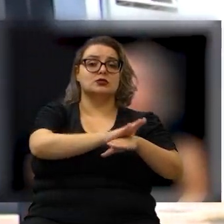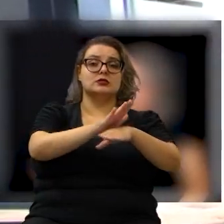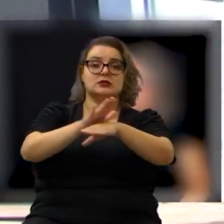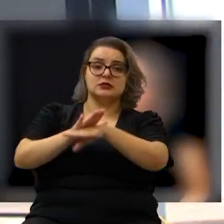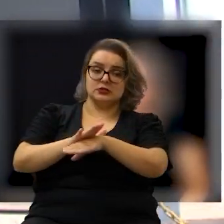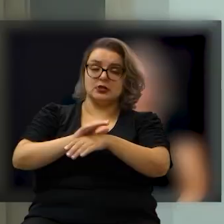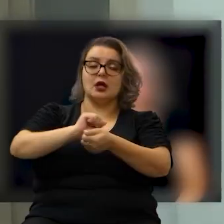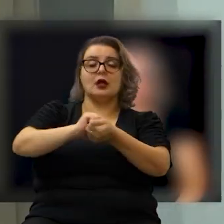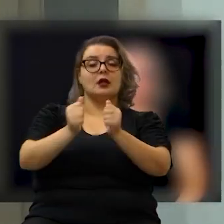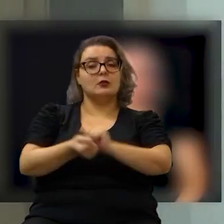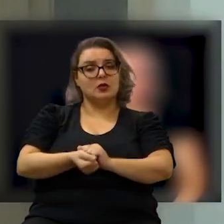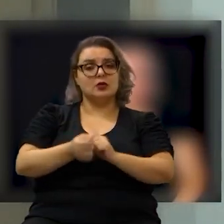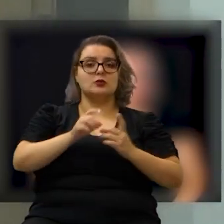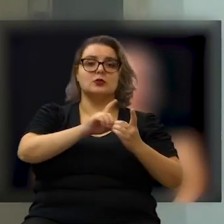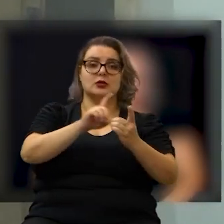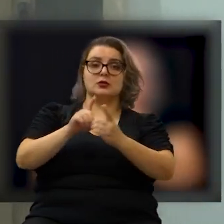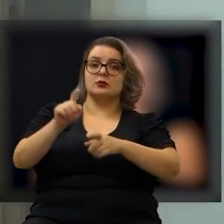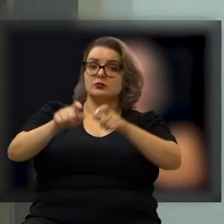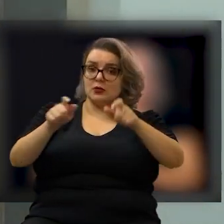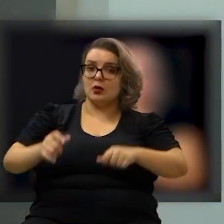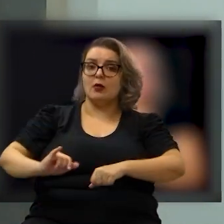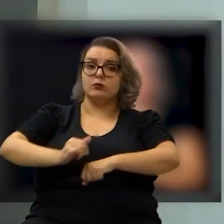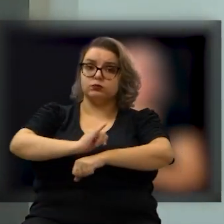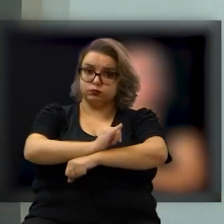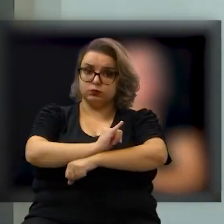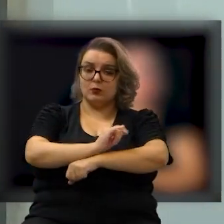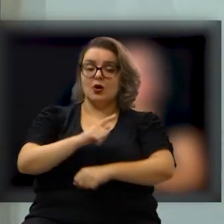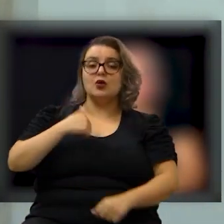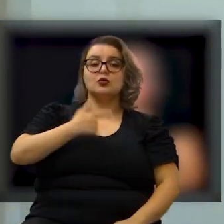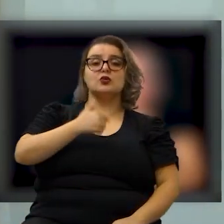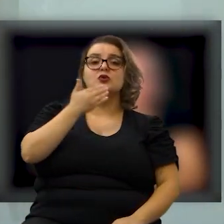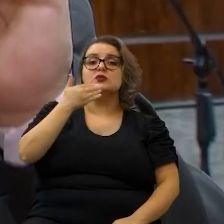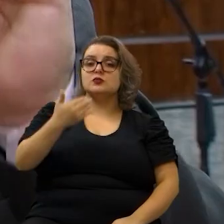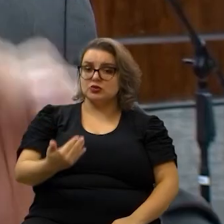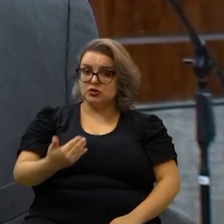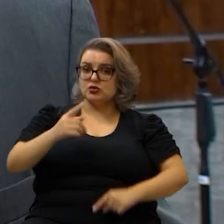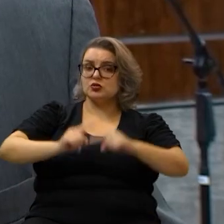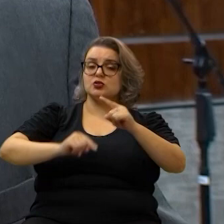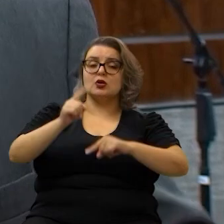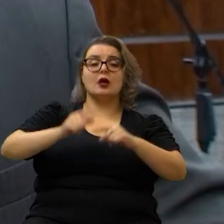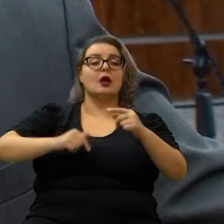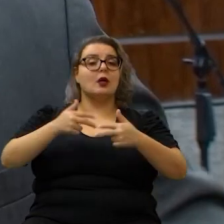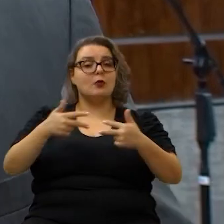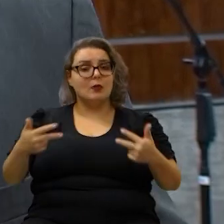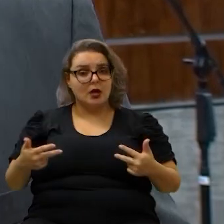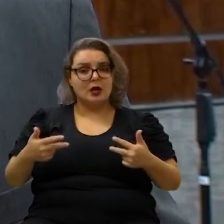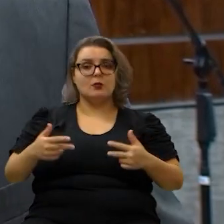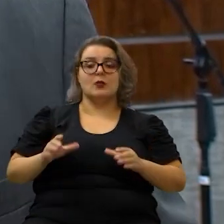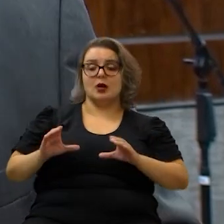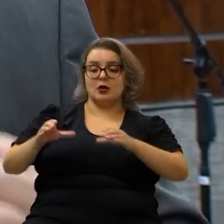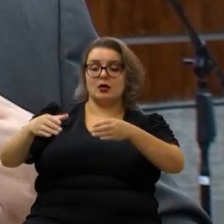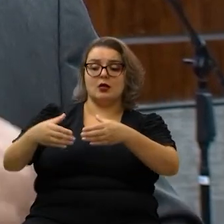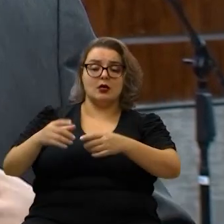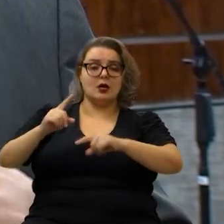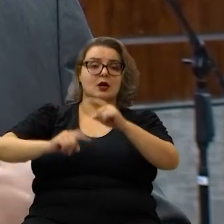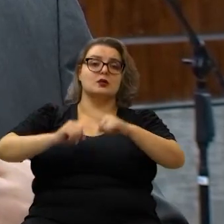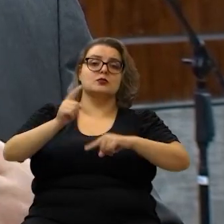equipamentos médicos assistenciais adequados ao atendimento de pessoas obesas. Nós estamos pedindo